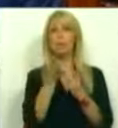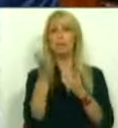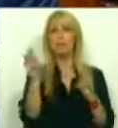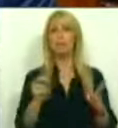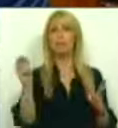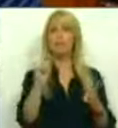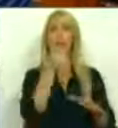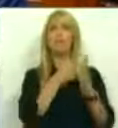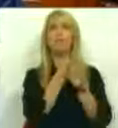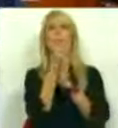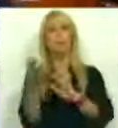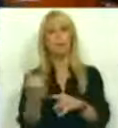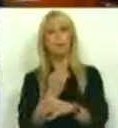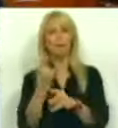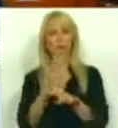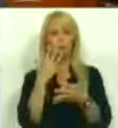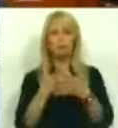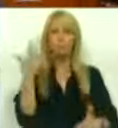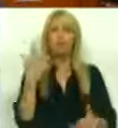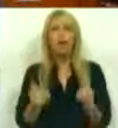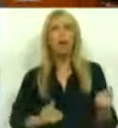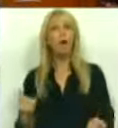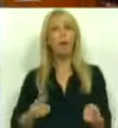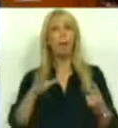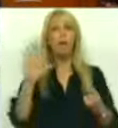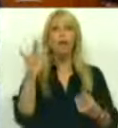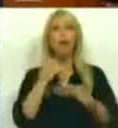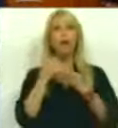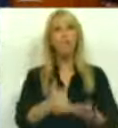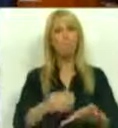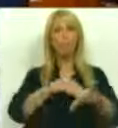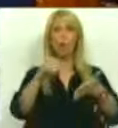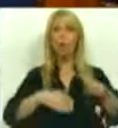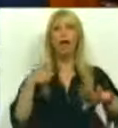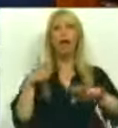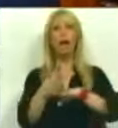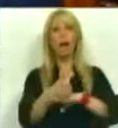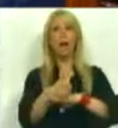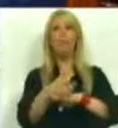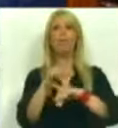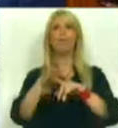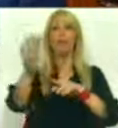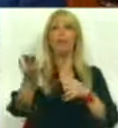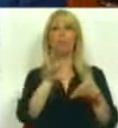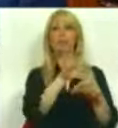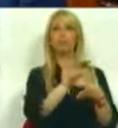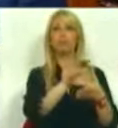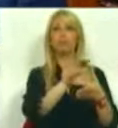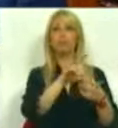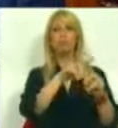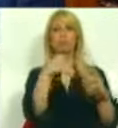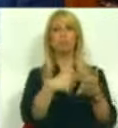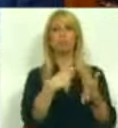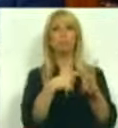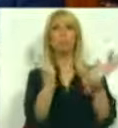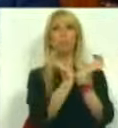medidas. Destacaria algumas. A primeira, o apoio à contratação por via do reembolso das contribuições para a Segurança